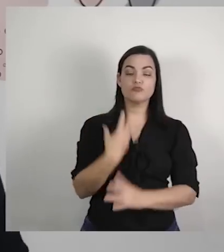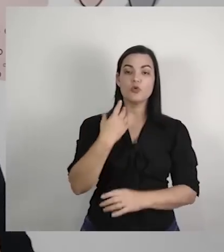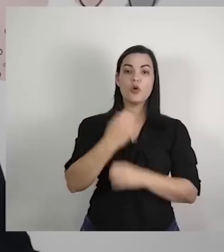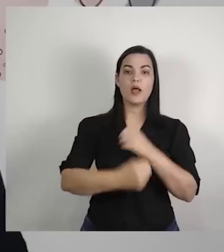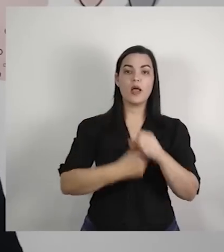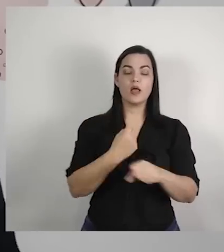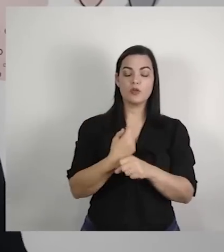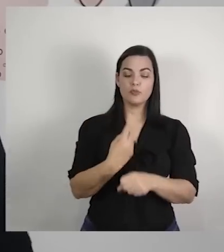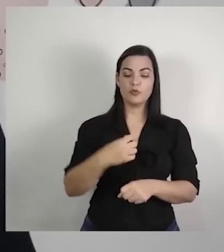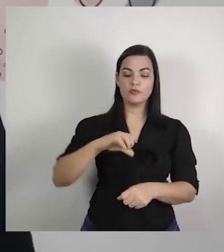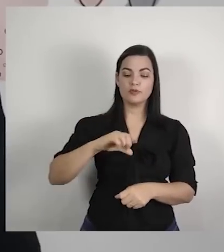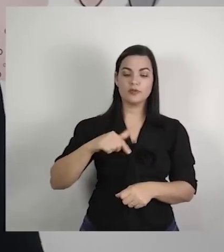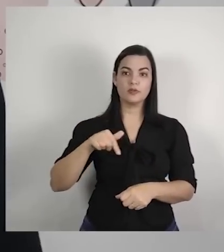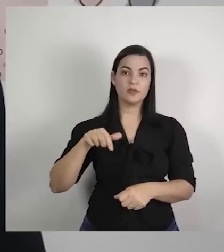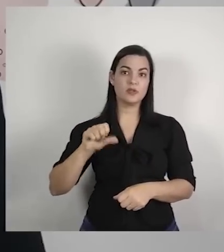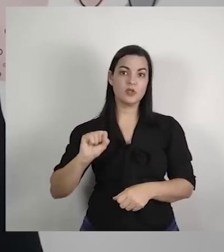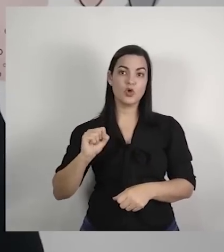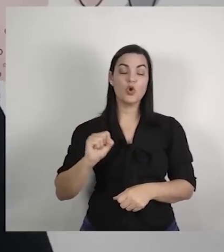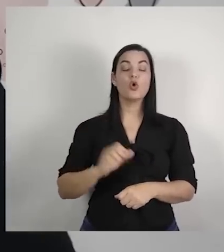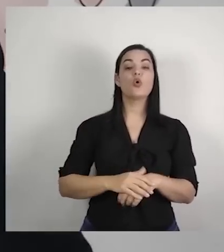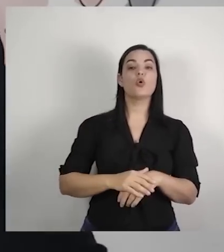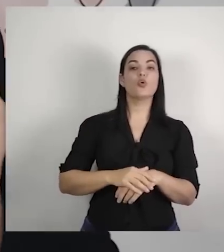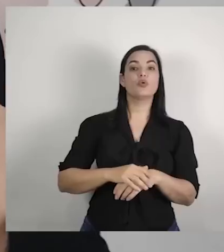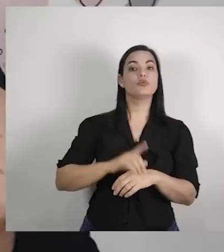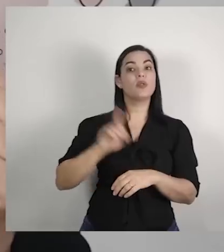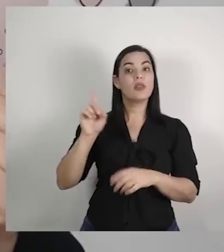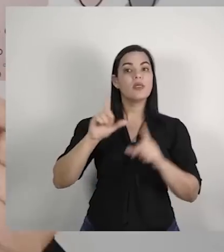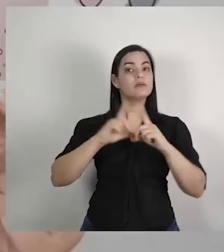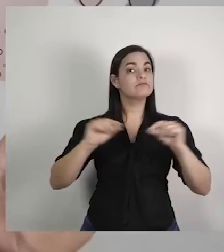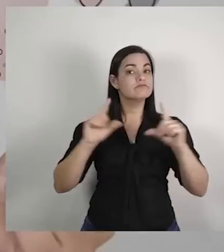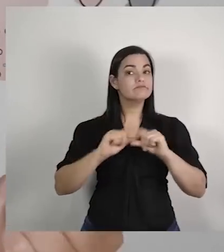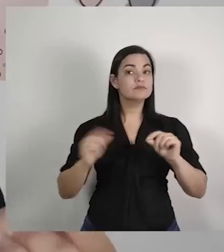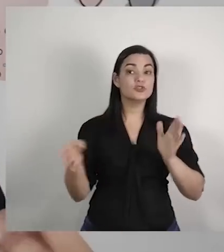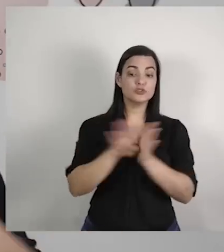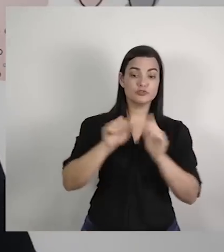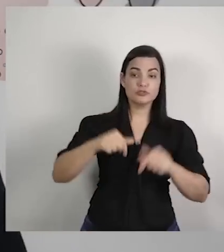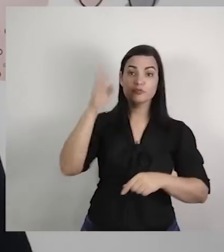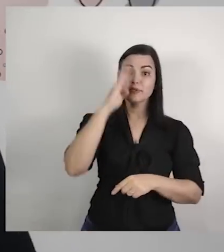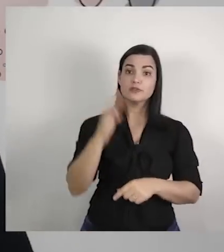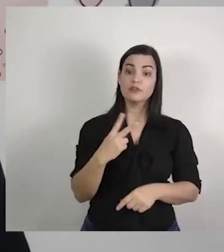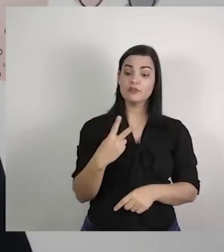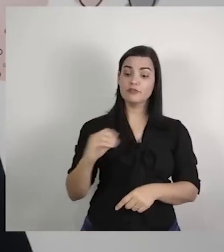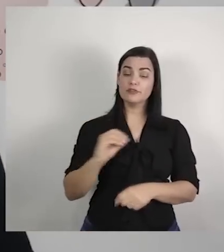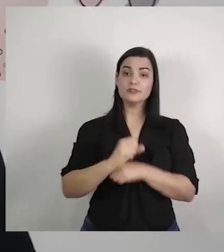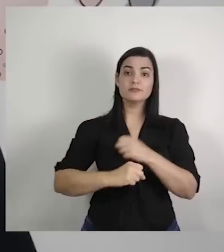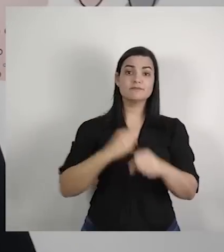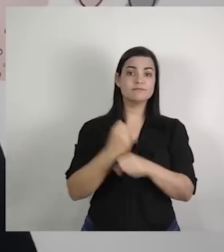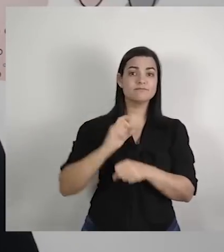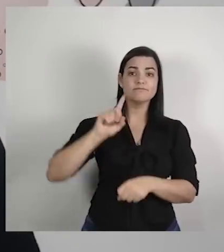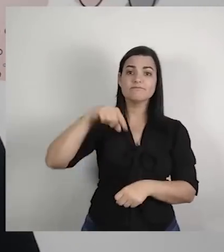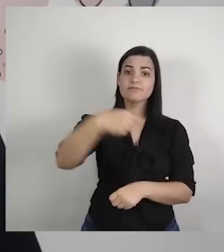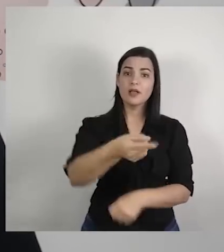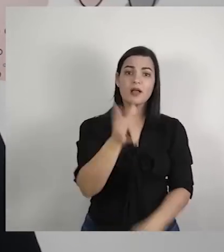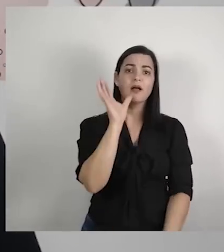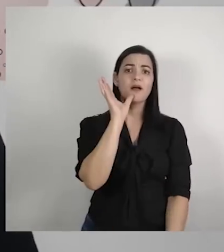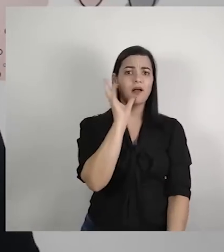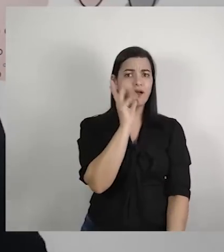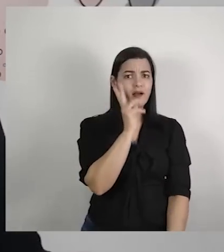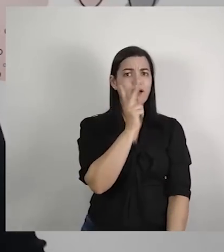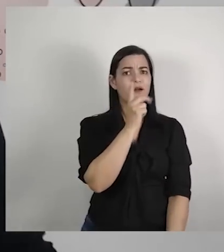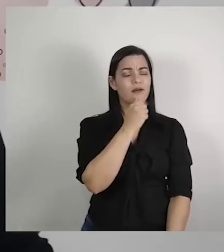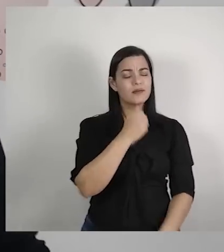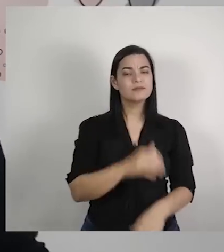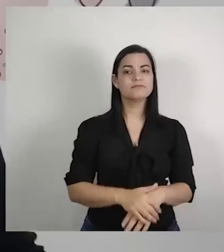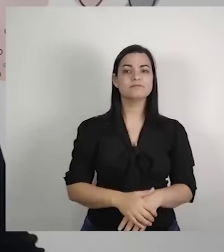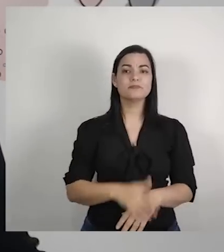1978. E ele só chegou aqui no Brasil 20 anos depois. Olha quanto tempo demorou.